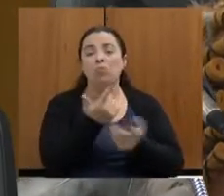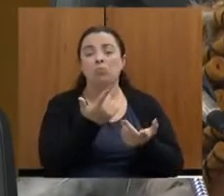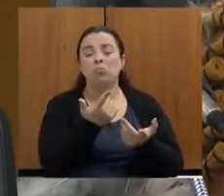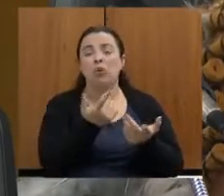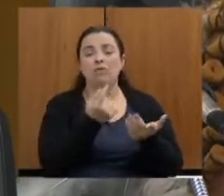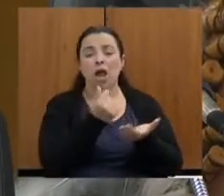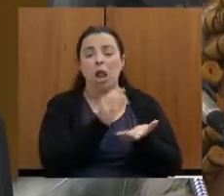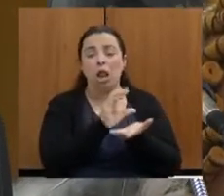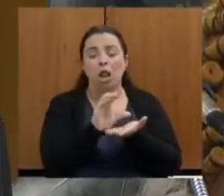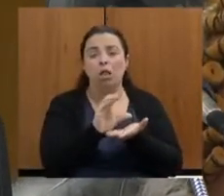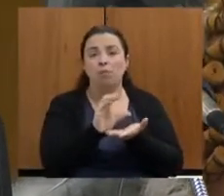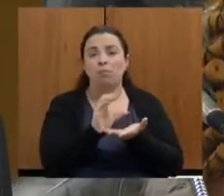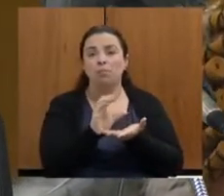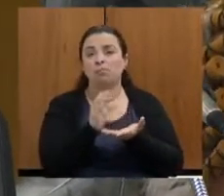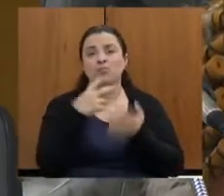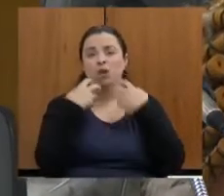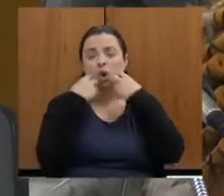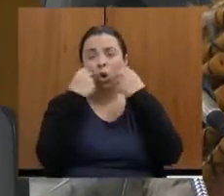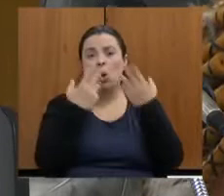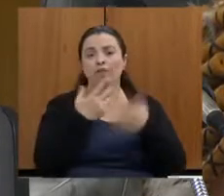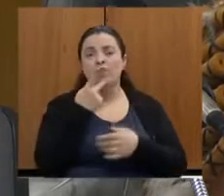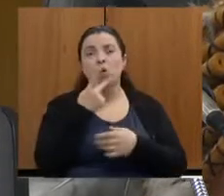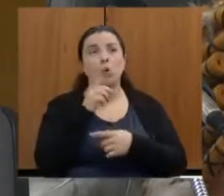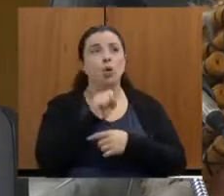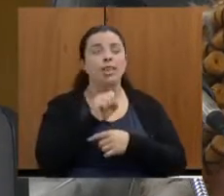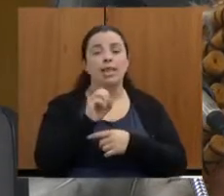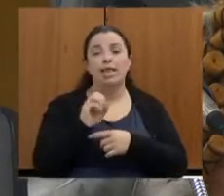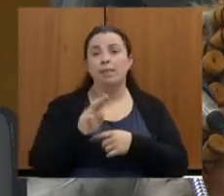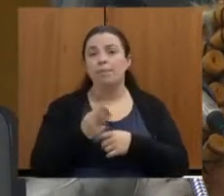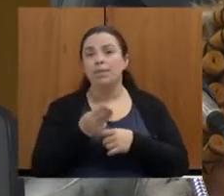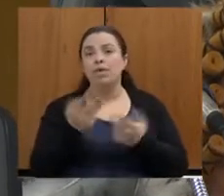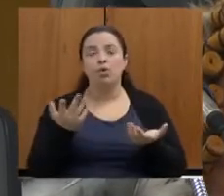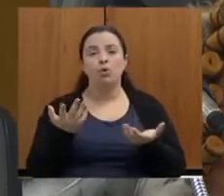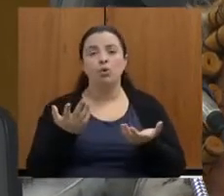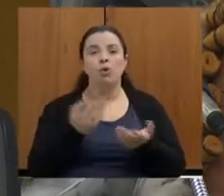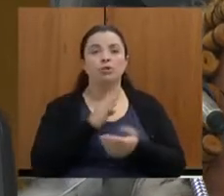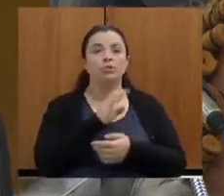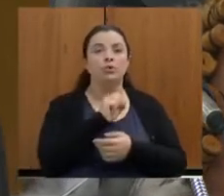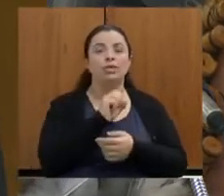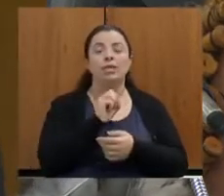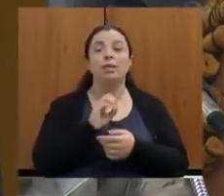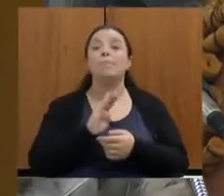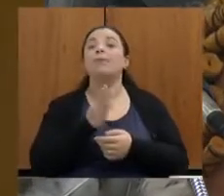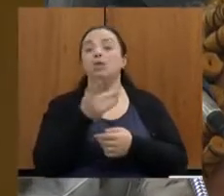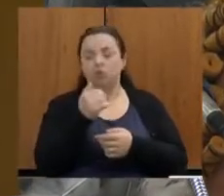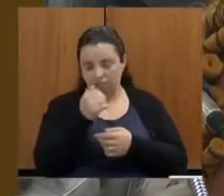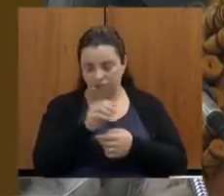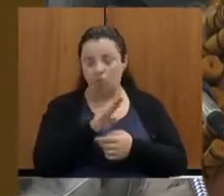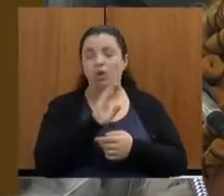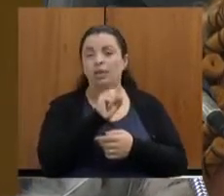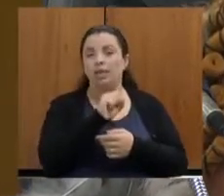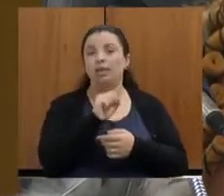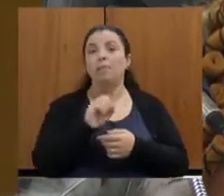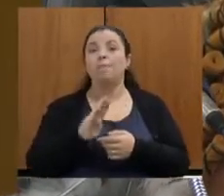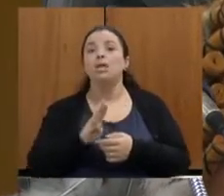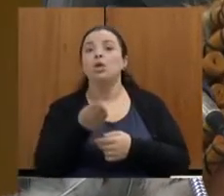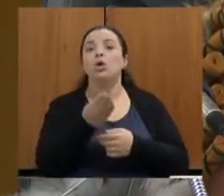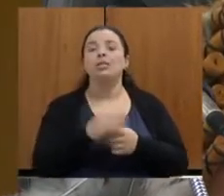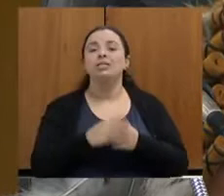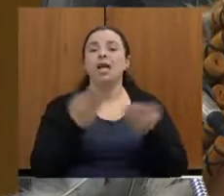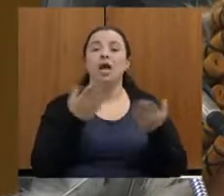ouvimos cifras aí de 80 mil Agora tamos 80 bilhões agora estamos vendo cifras de